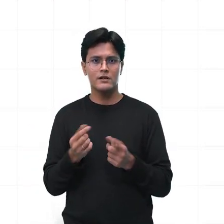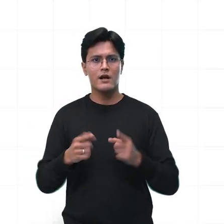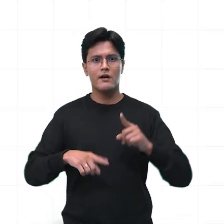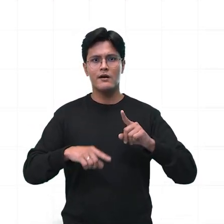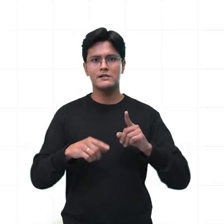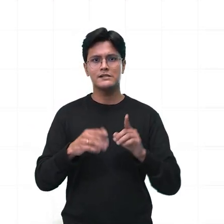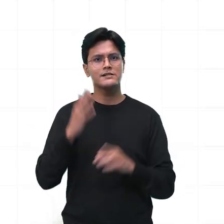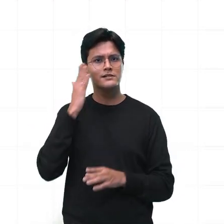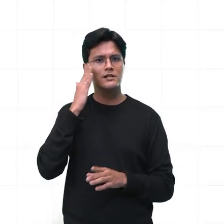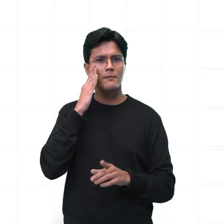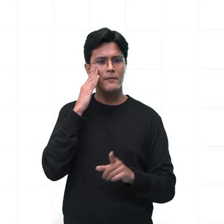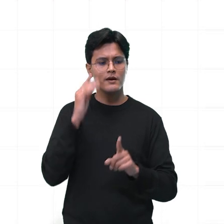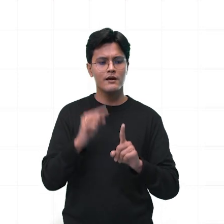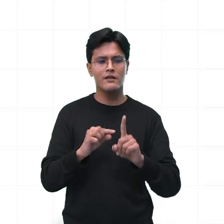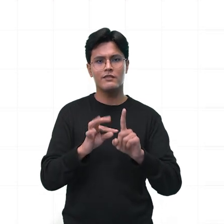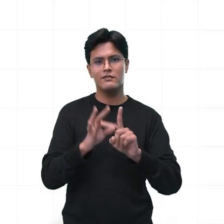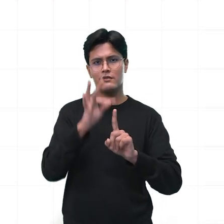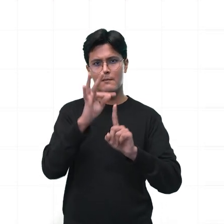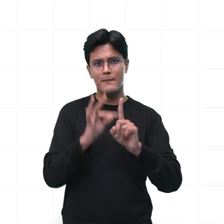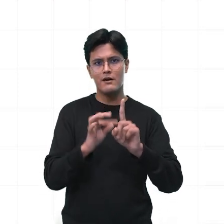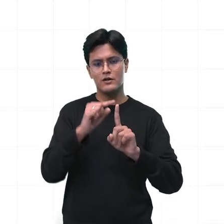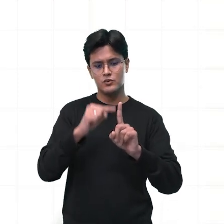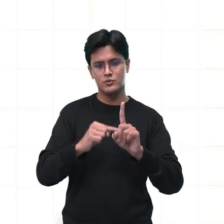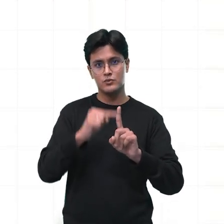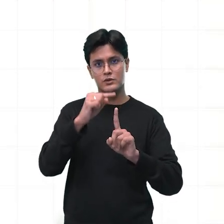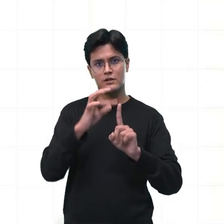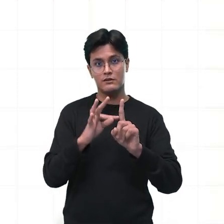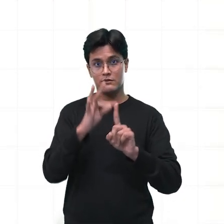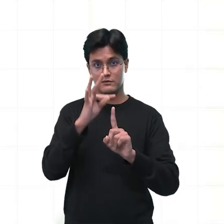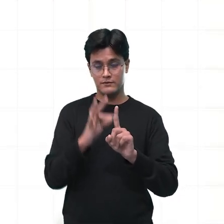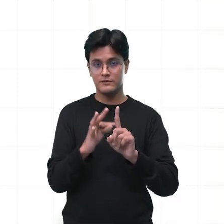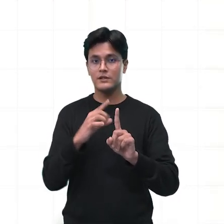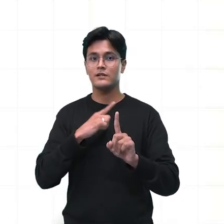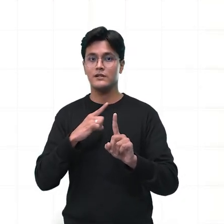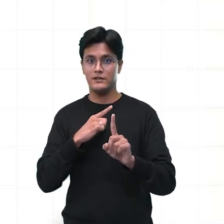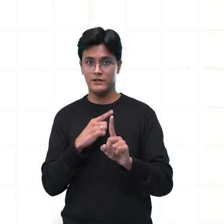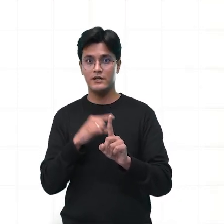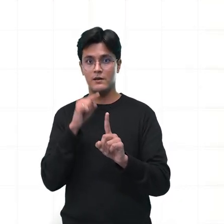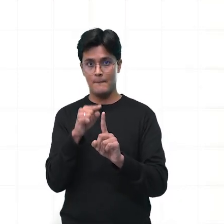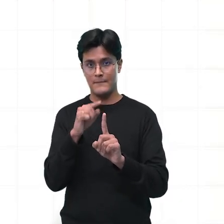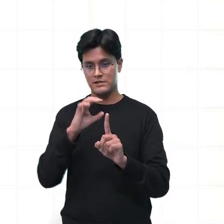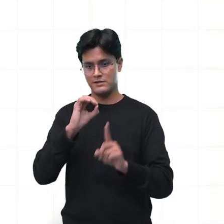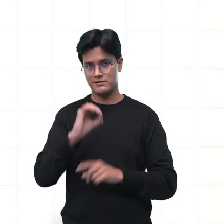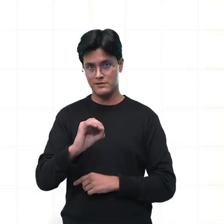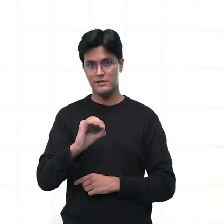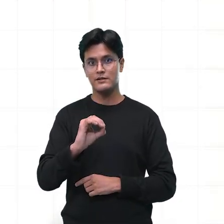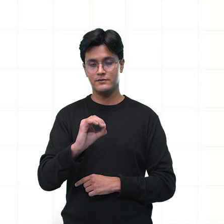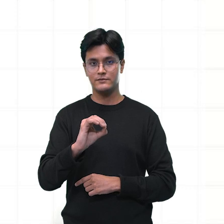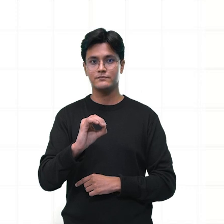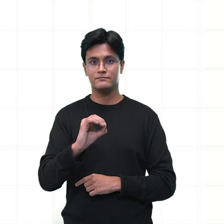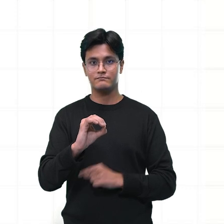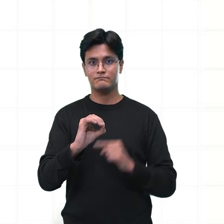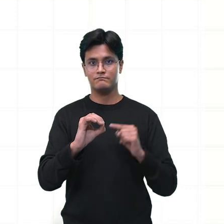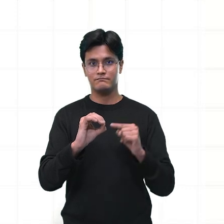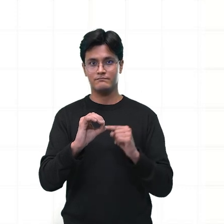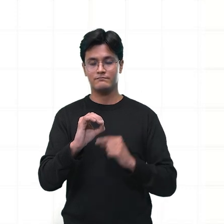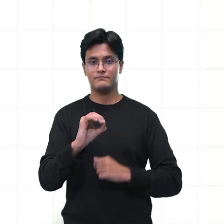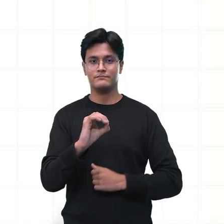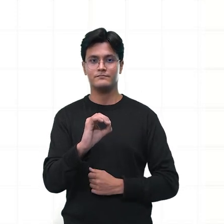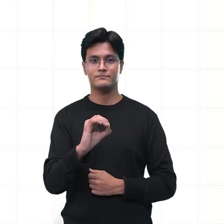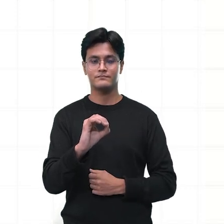nos indicam a temperatura. Então, eu tenho o ponto zero e o ponto